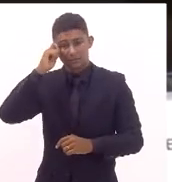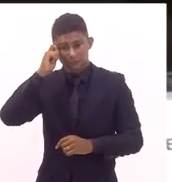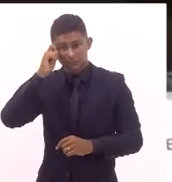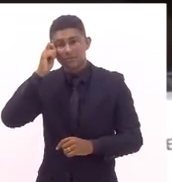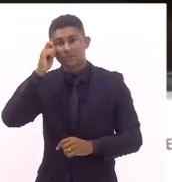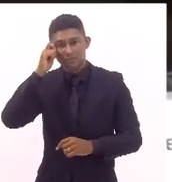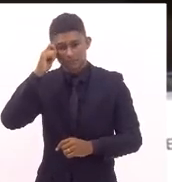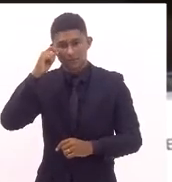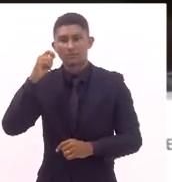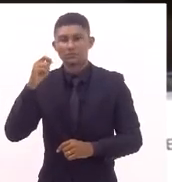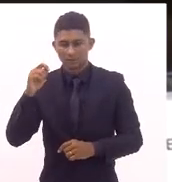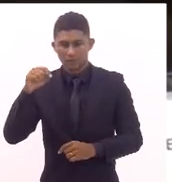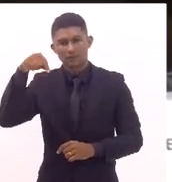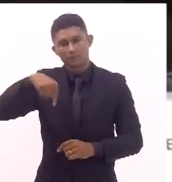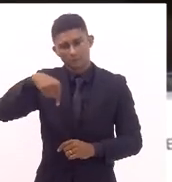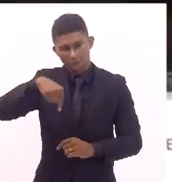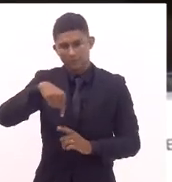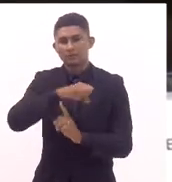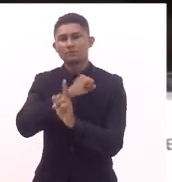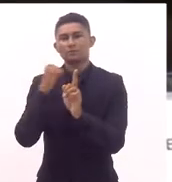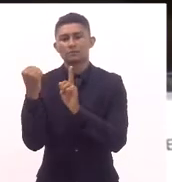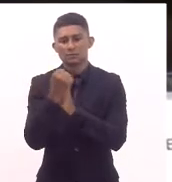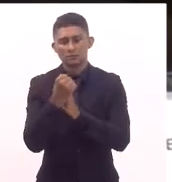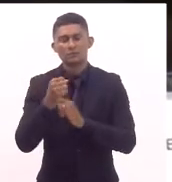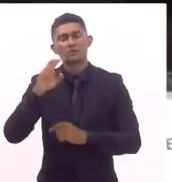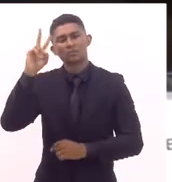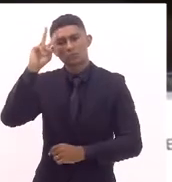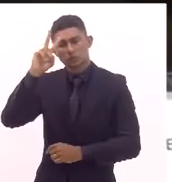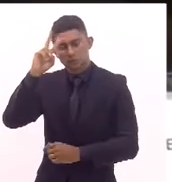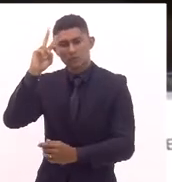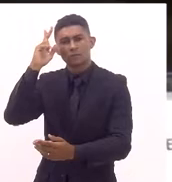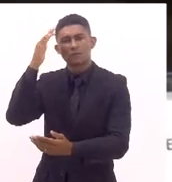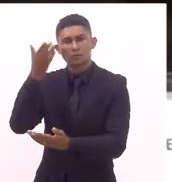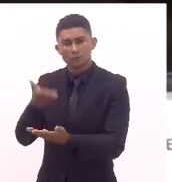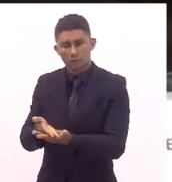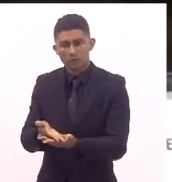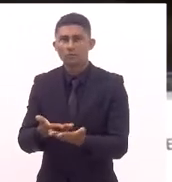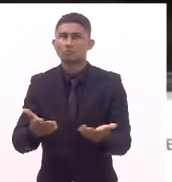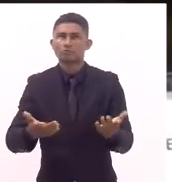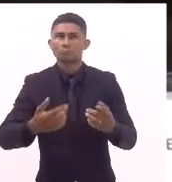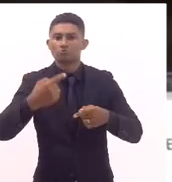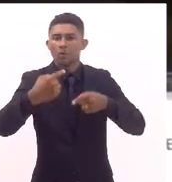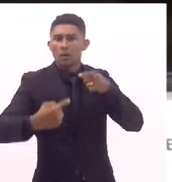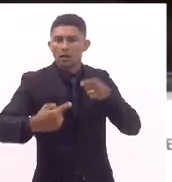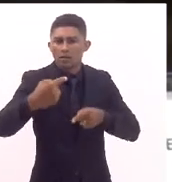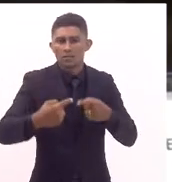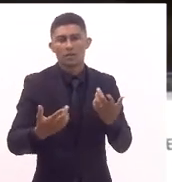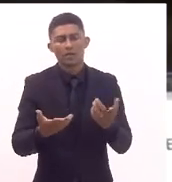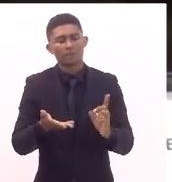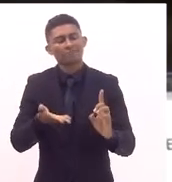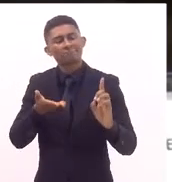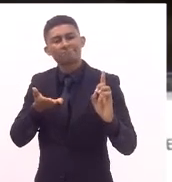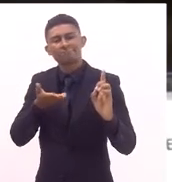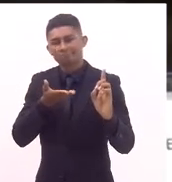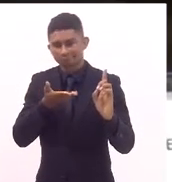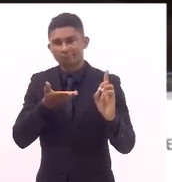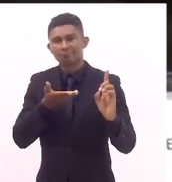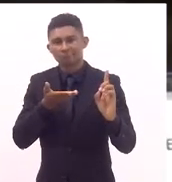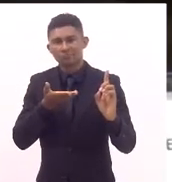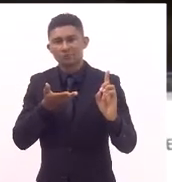em nossas vidas historicamente politicamente e Benedita da Silva